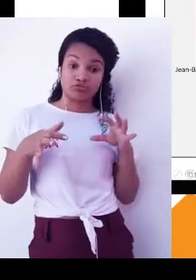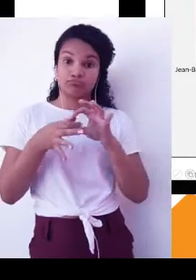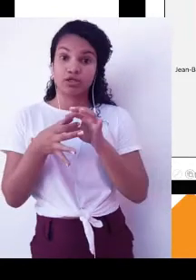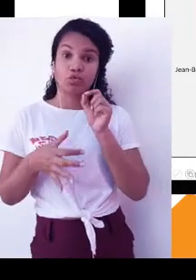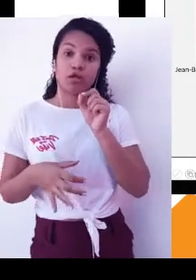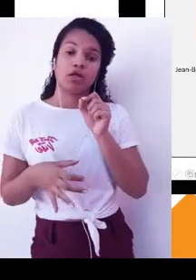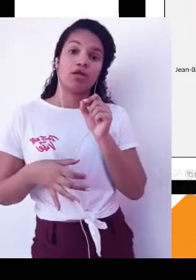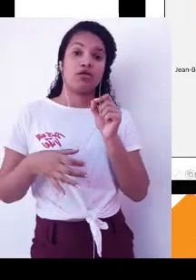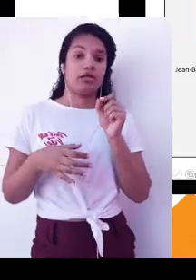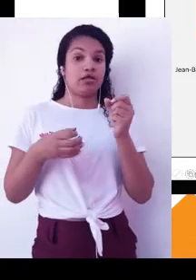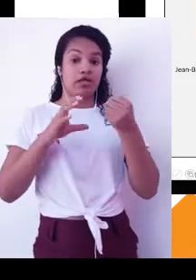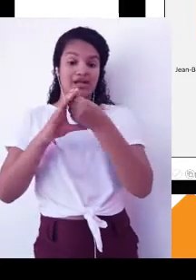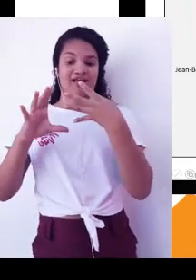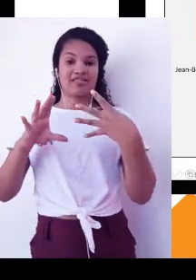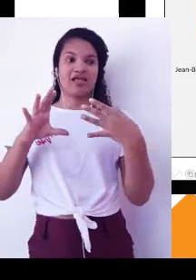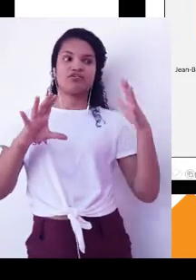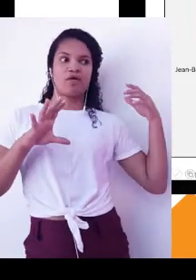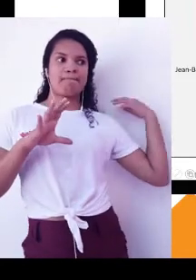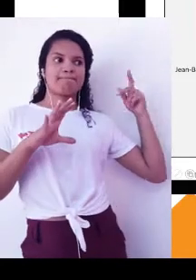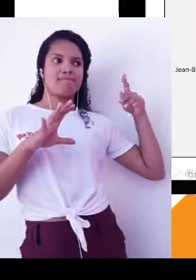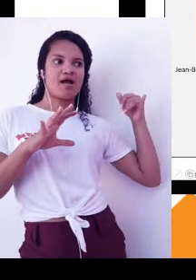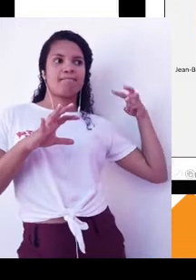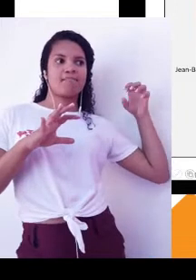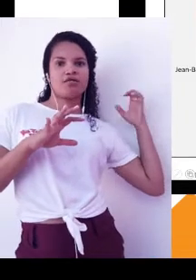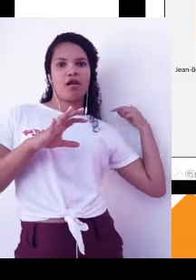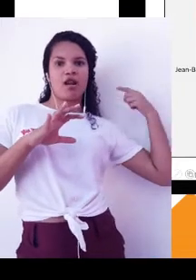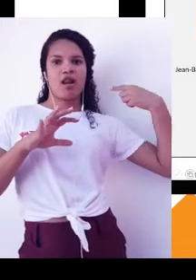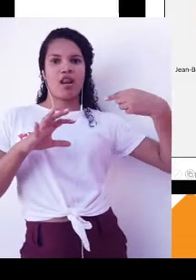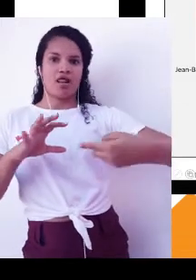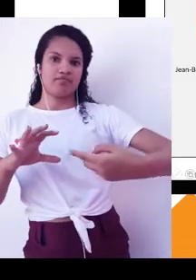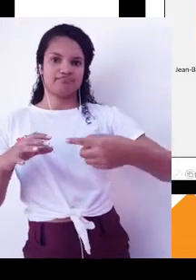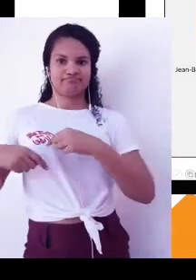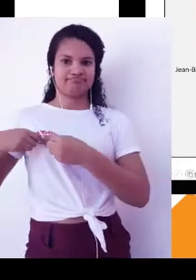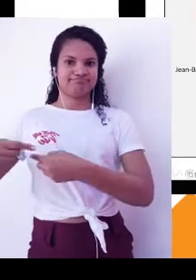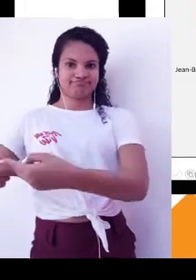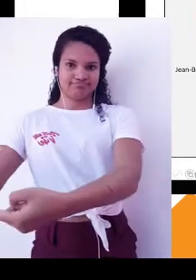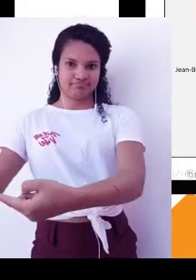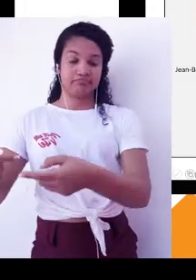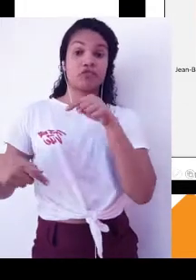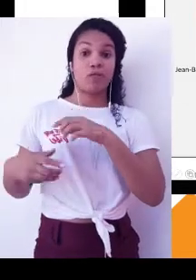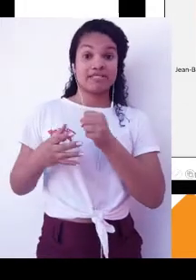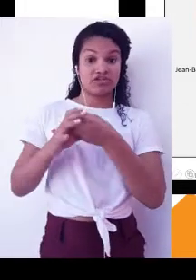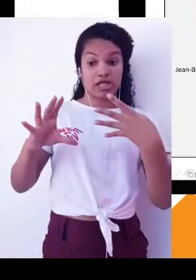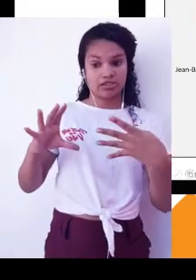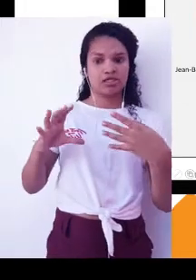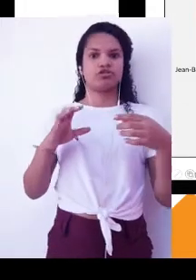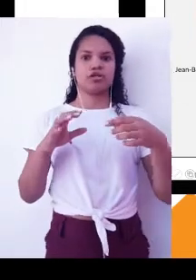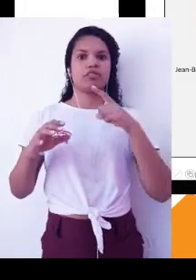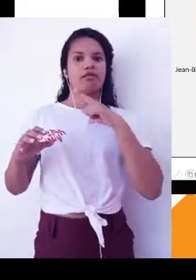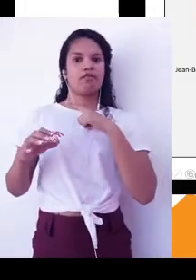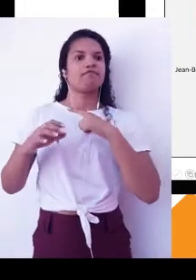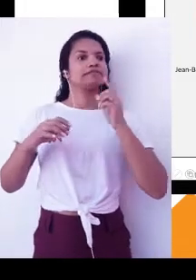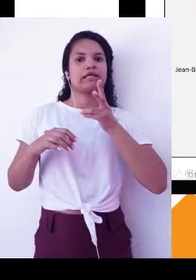numa transmissão de caracteres adquiridos, já que essas características adquiridas, elas passam para os